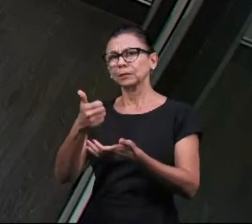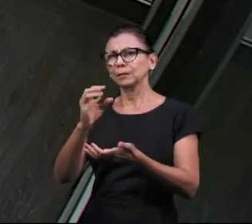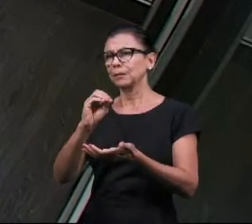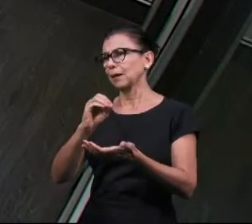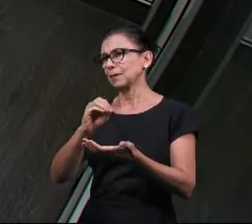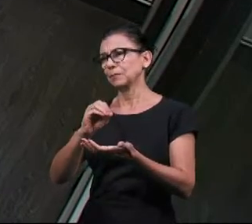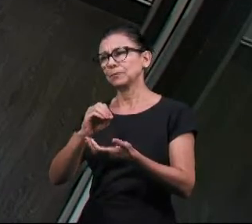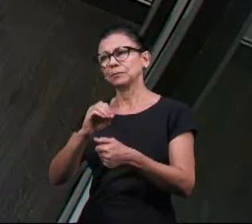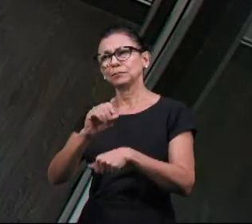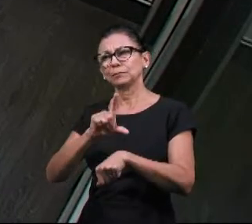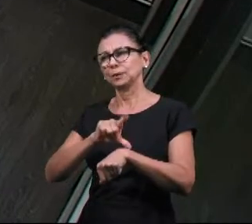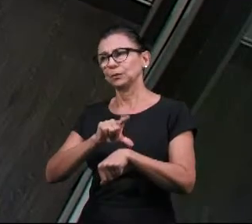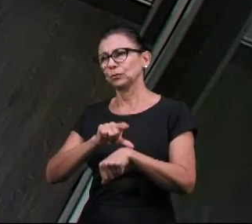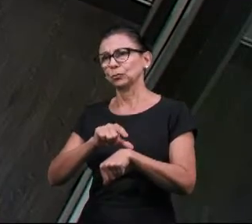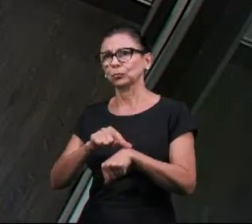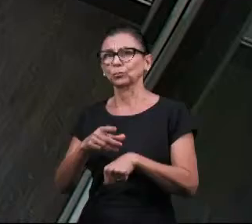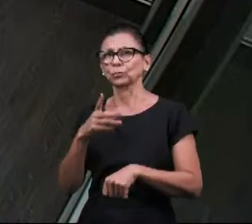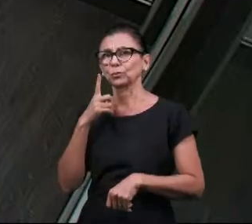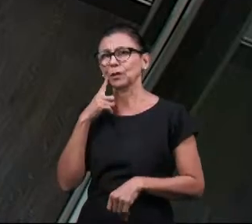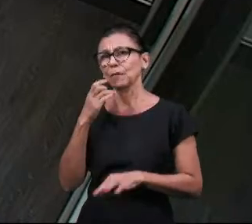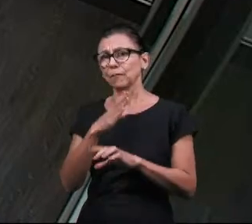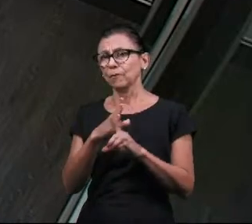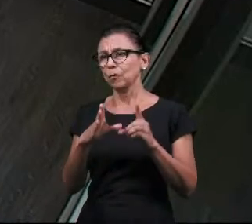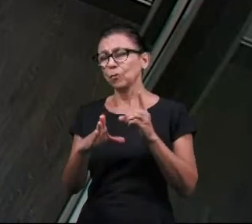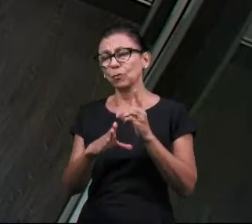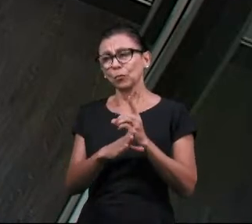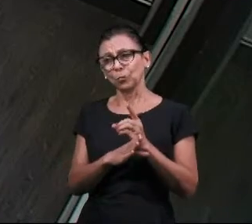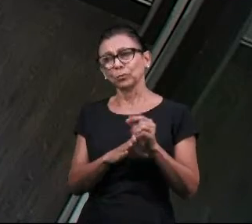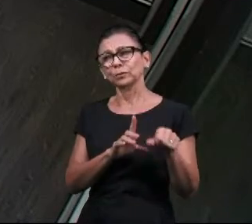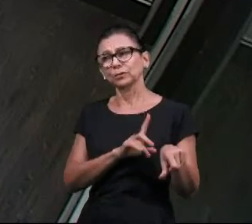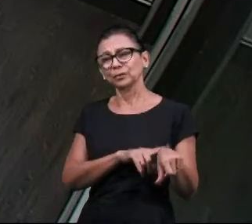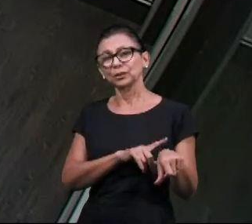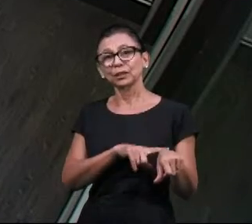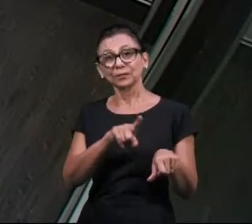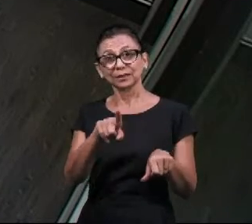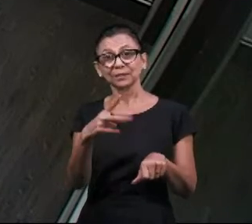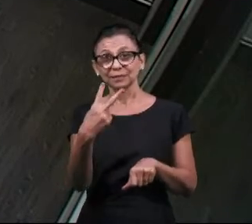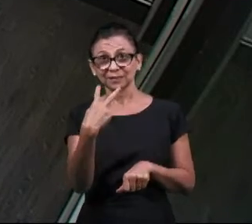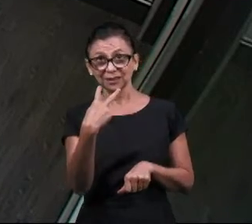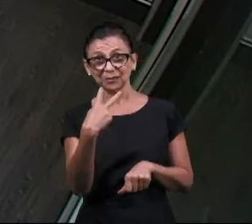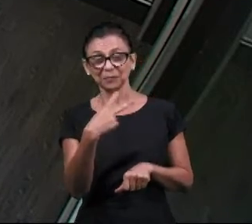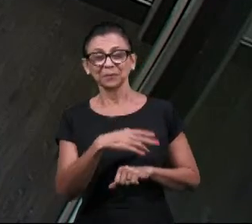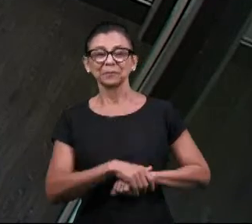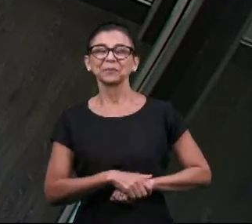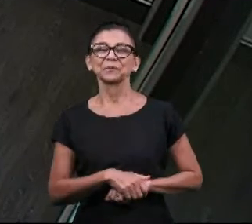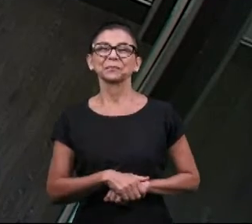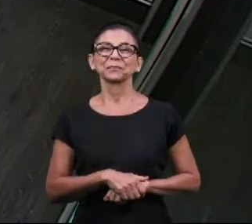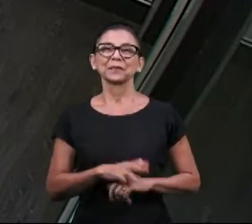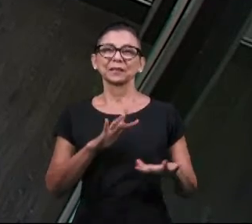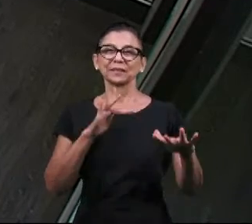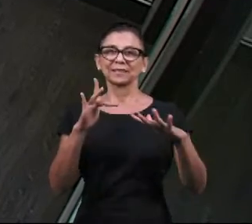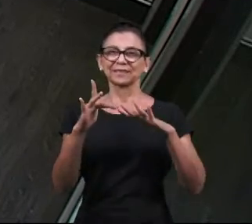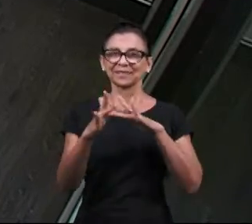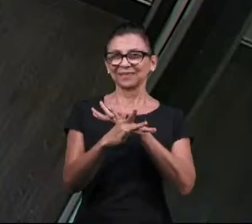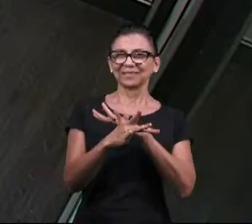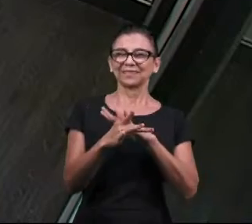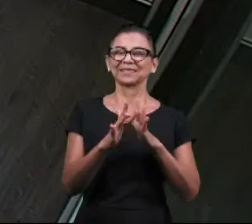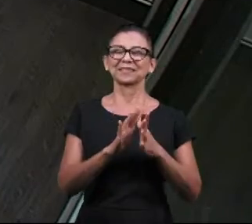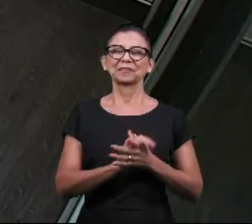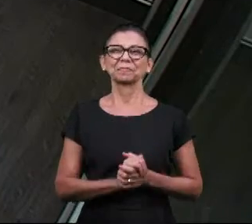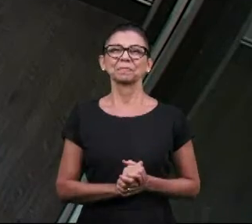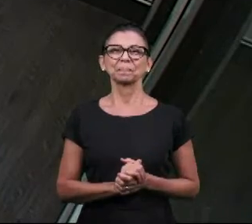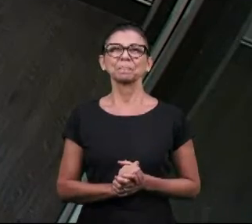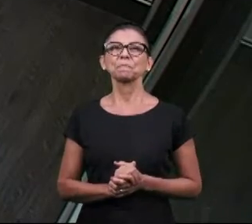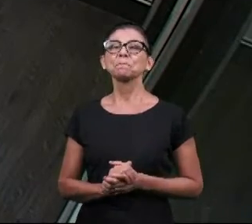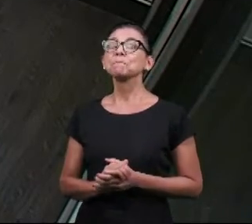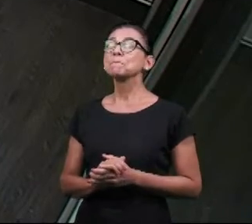culto online e você que está nos acompanhando vai poder assistir, vai poder ouvir pelas nossas plataformas digitais. Só para a gente fechar aqui,